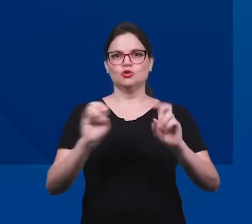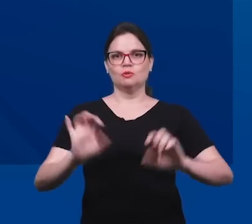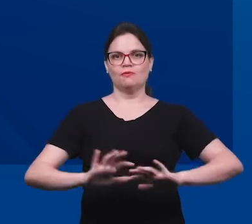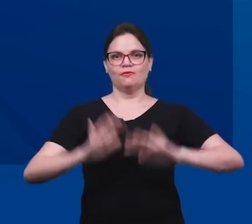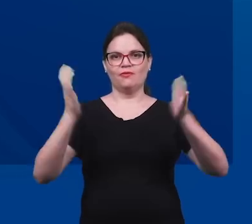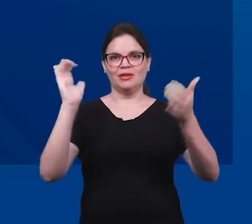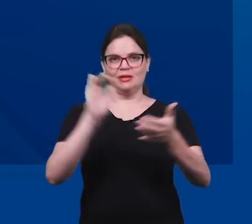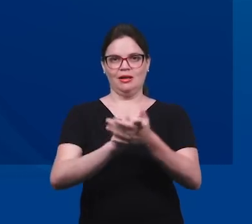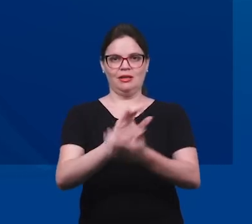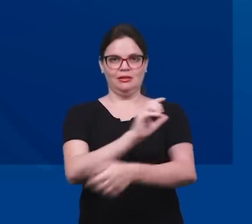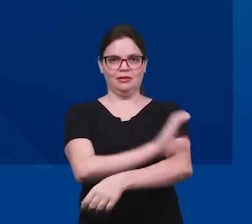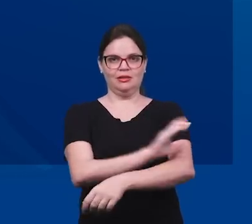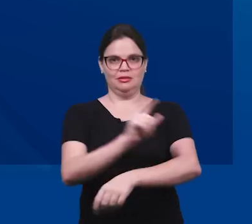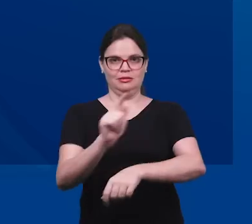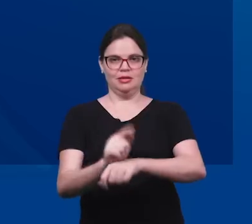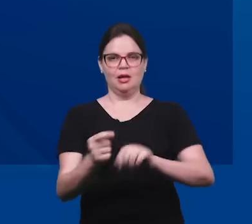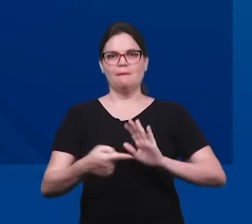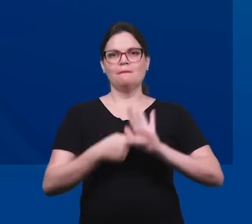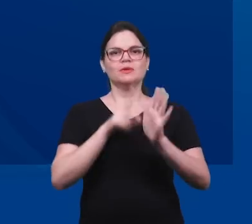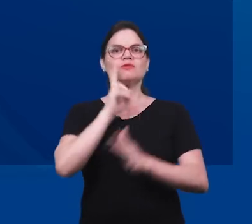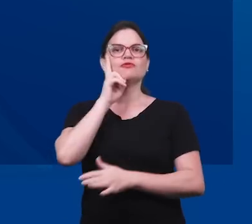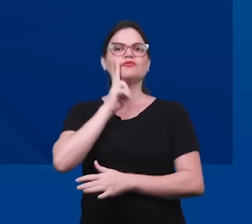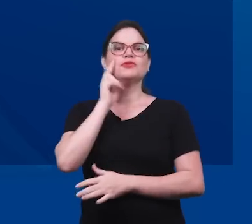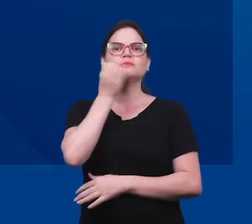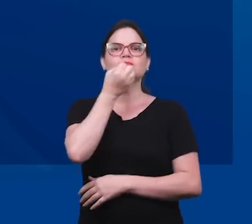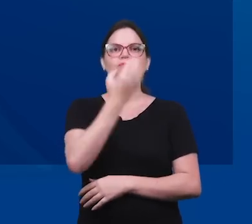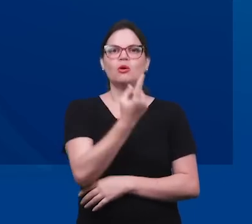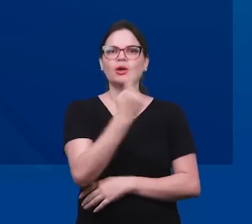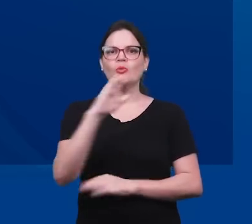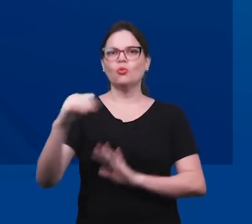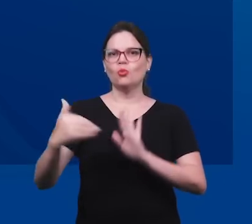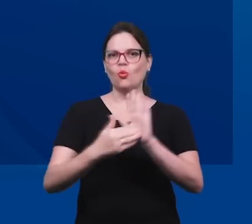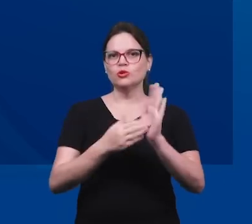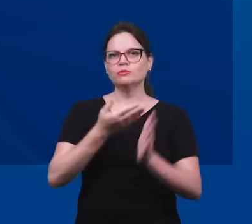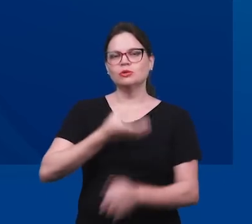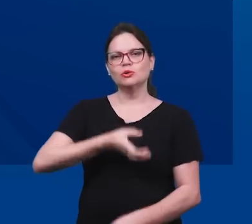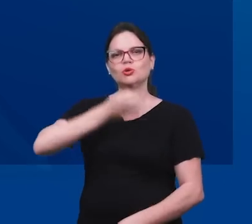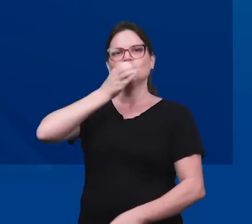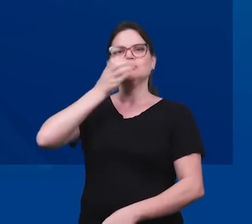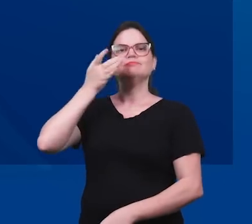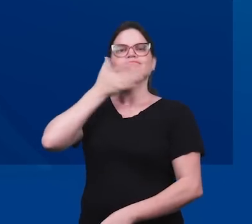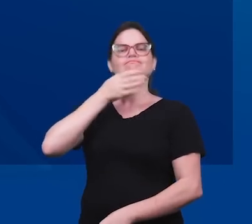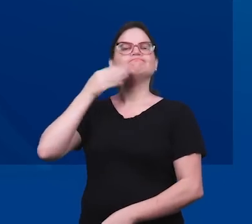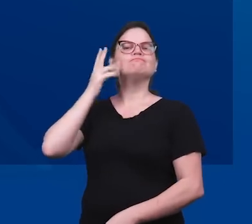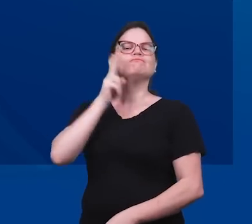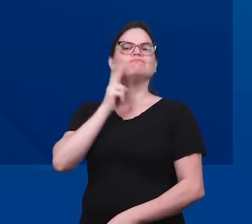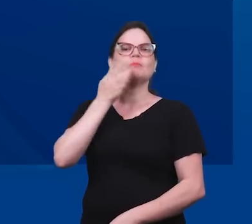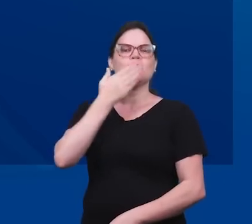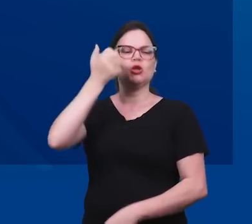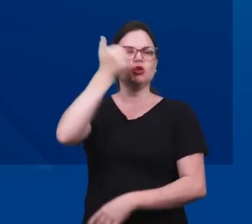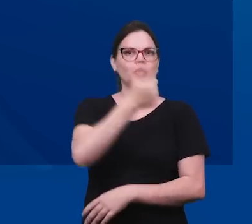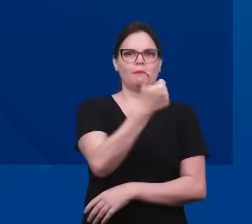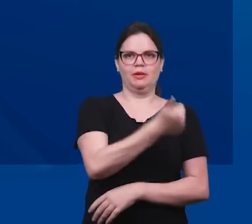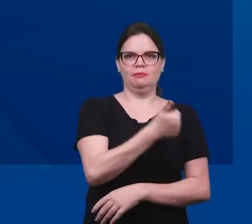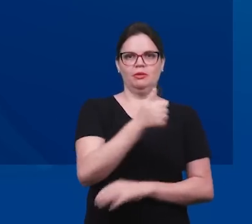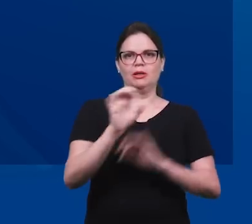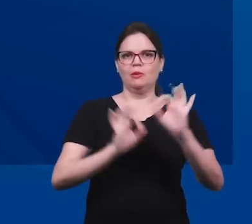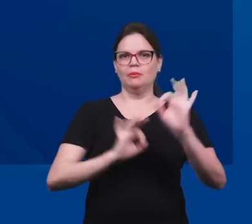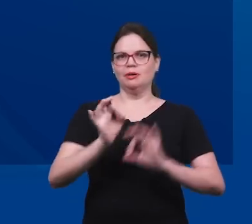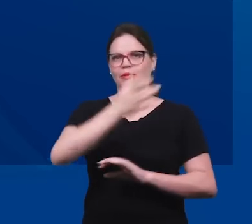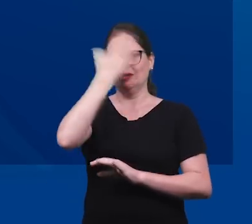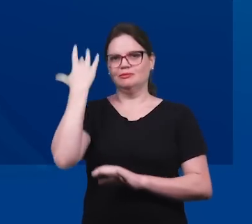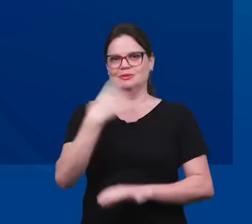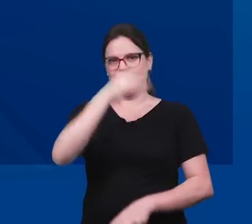Caná da Galileia, que fala sobre o bom vinho, que é o último derramamento do Espírito Santo, que prepara a igreja fiel para o arrebatamento.